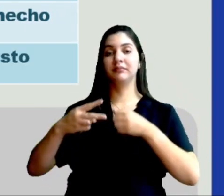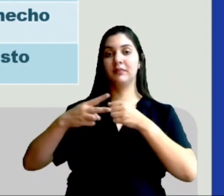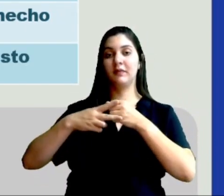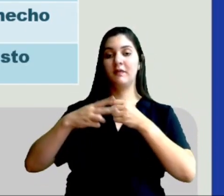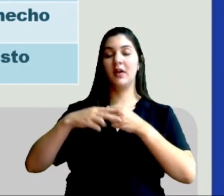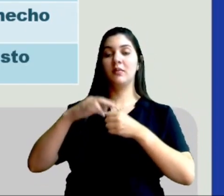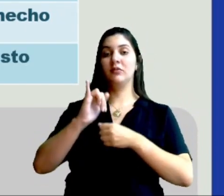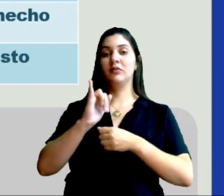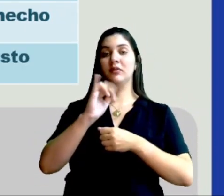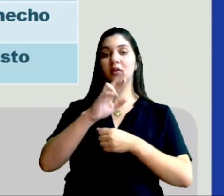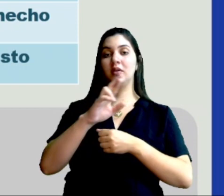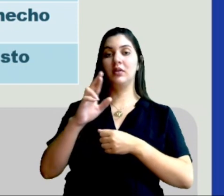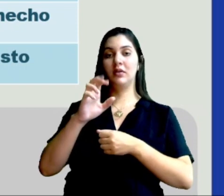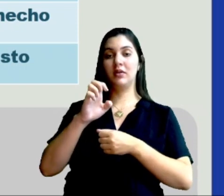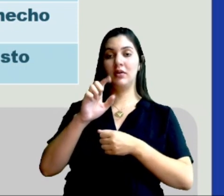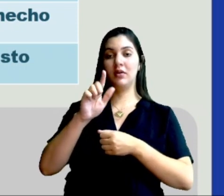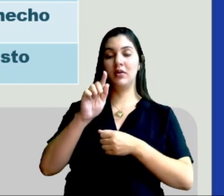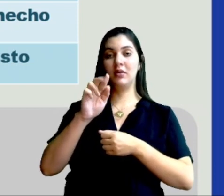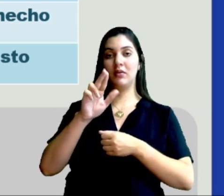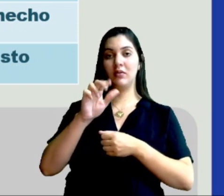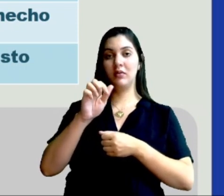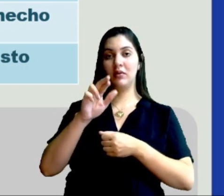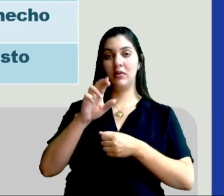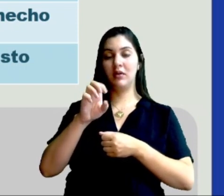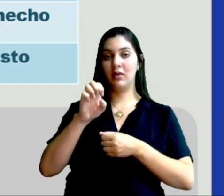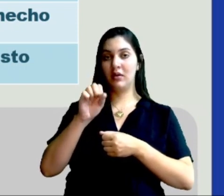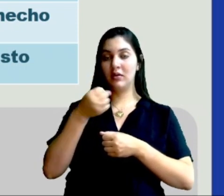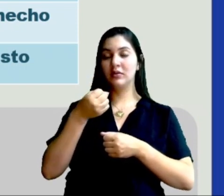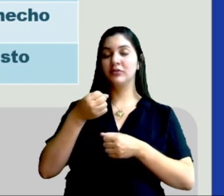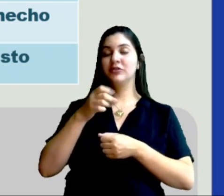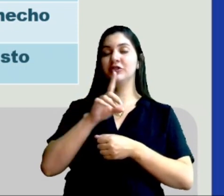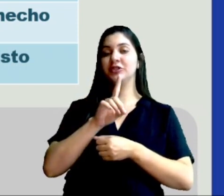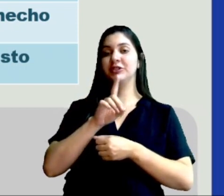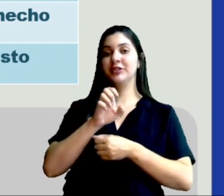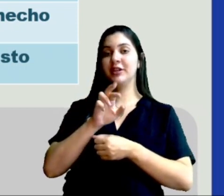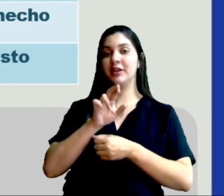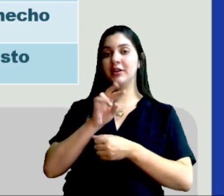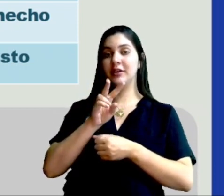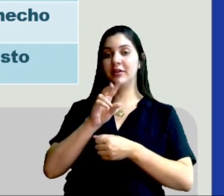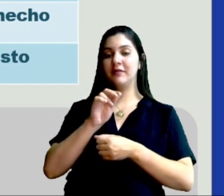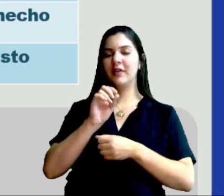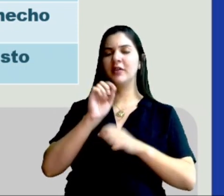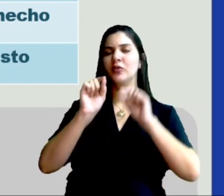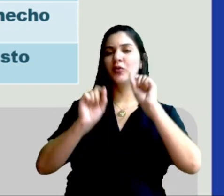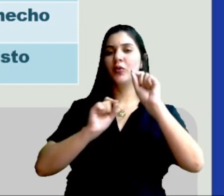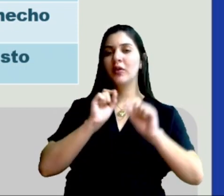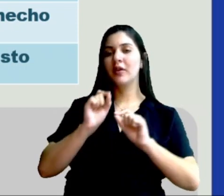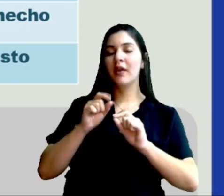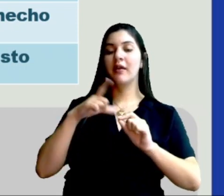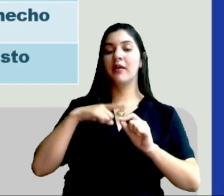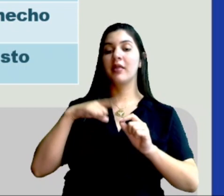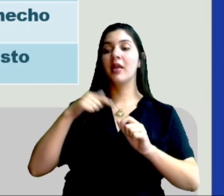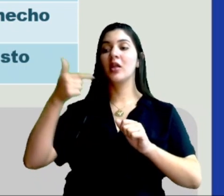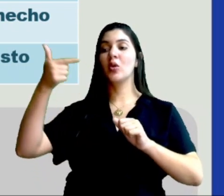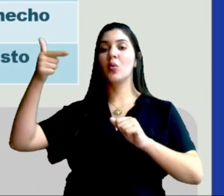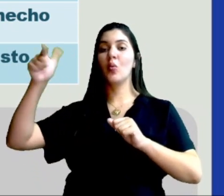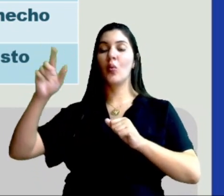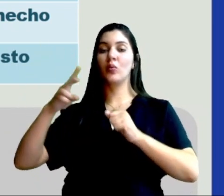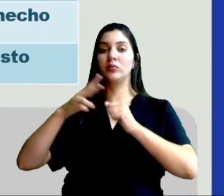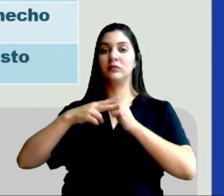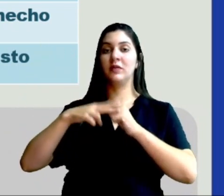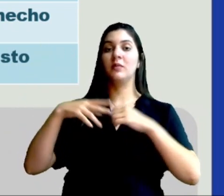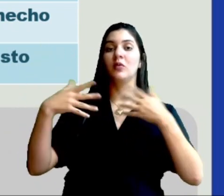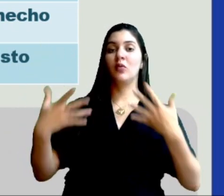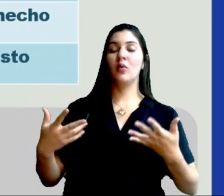Verbos irregulares derivados. Os verbos derivados são aqueles que vêm de outro verbo.